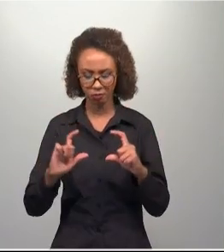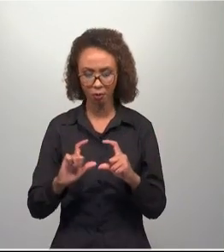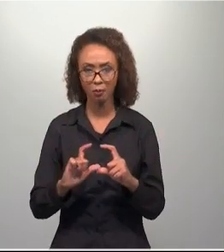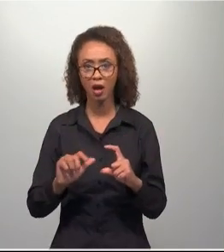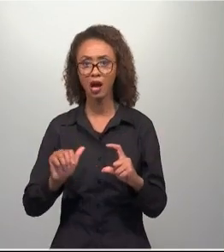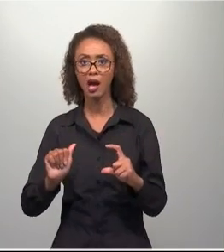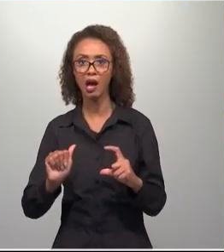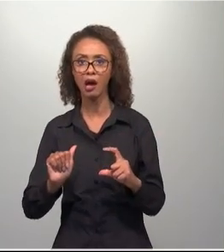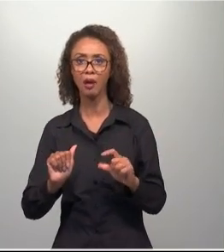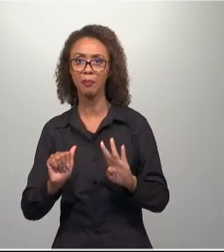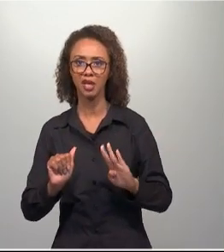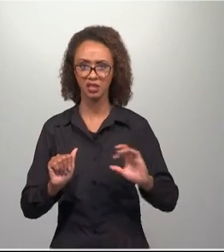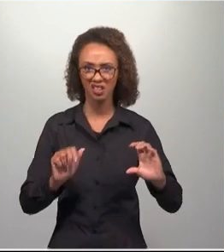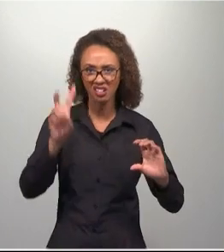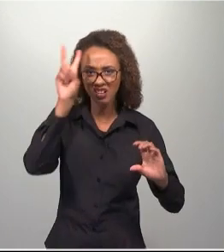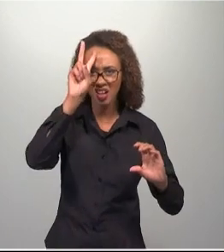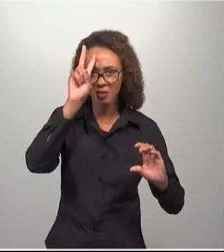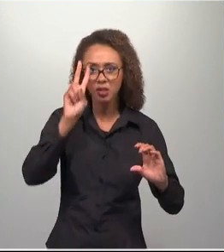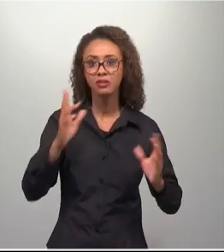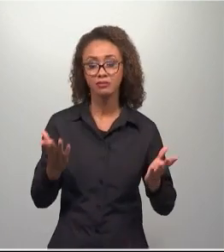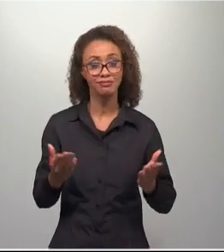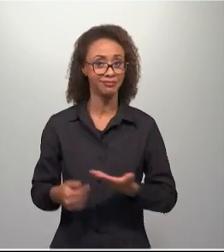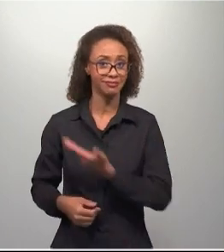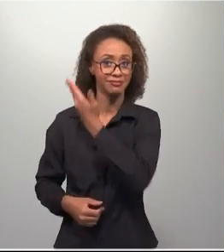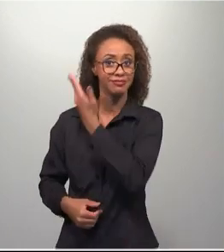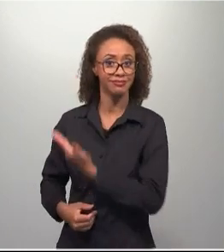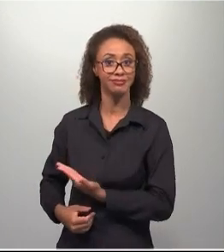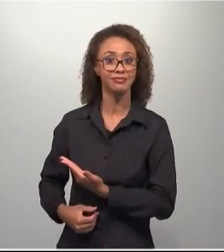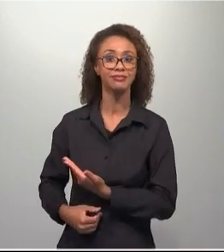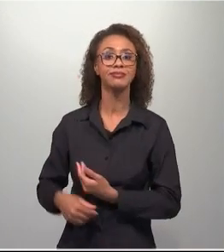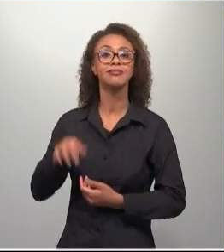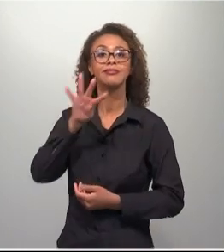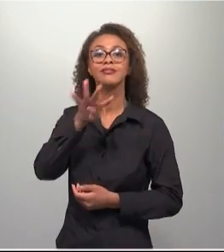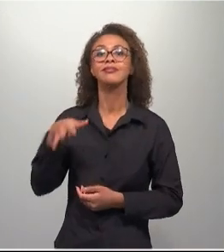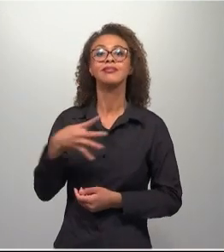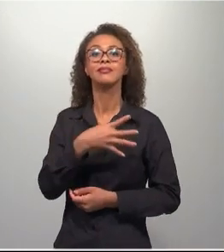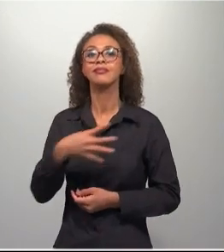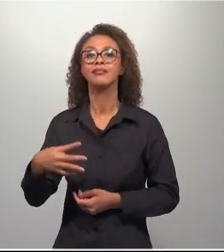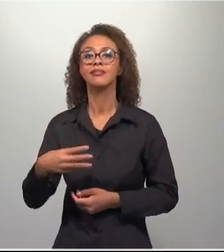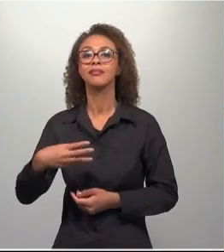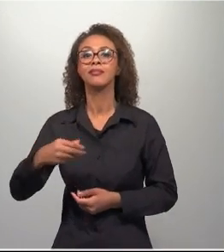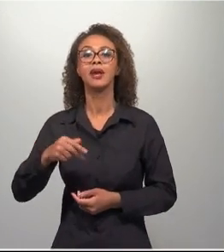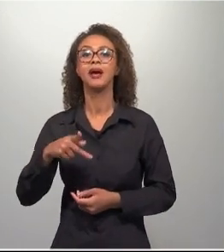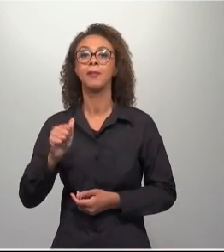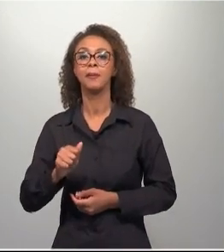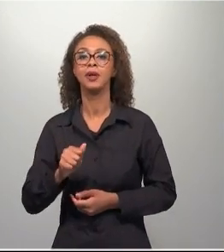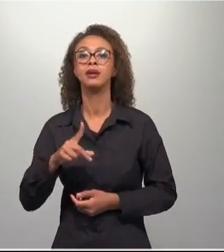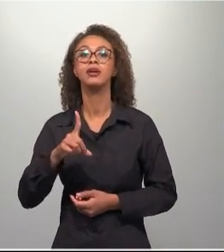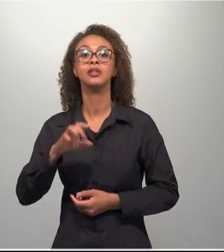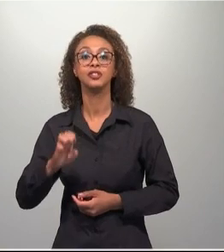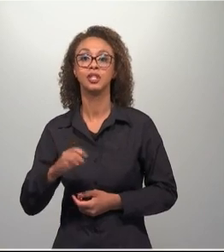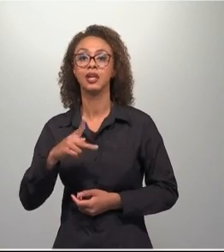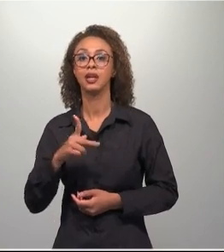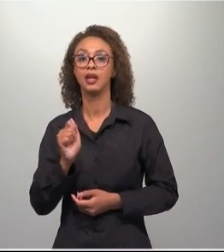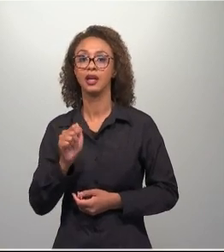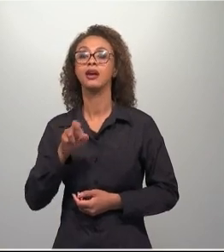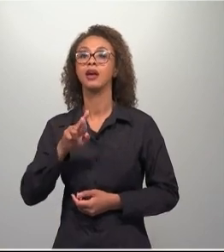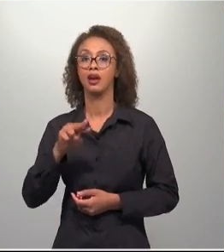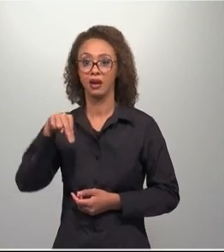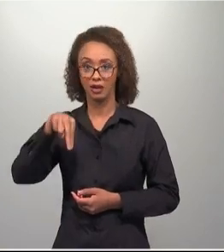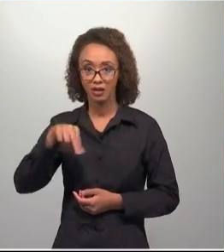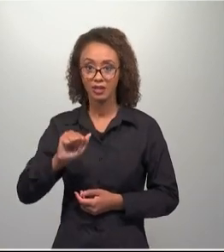b ou c eu posso fazer isso através do mapa de calor como assim o mapa de carne ou